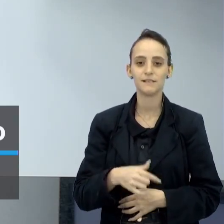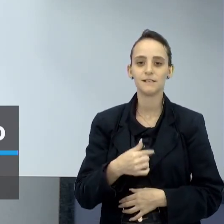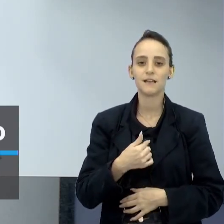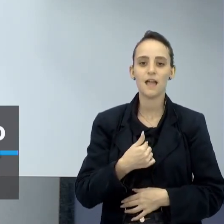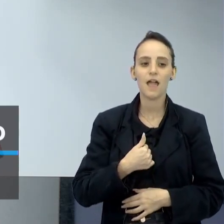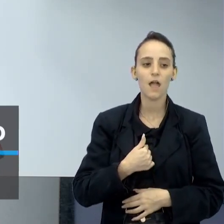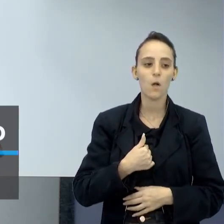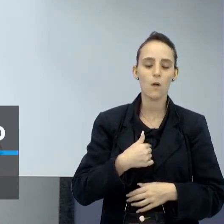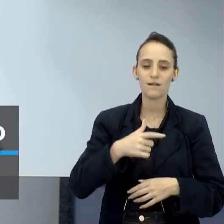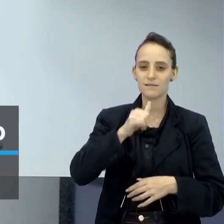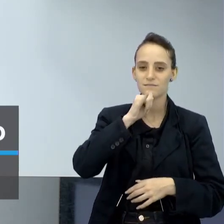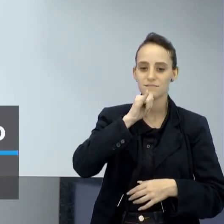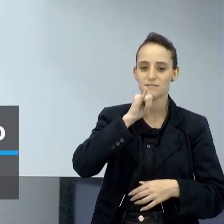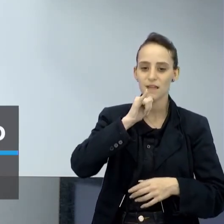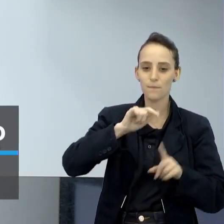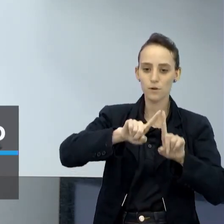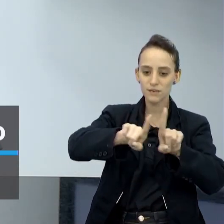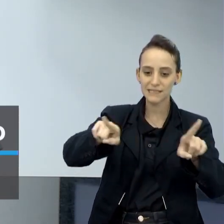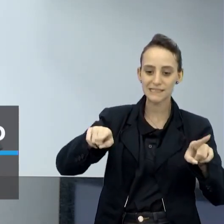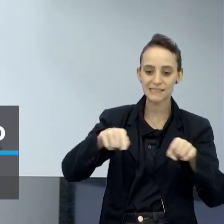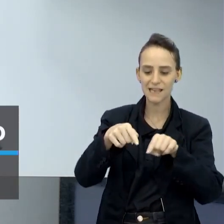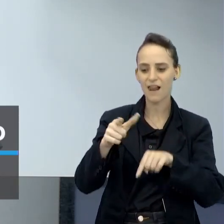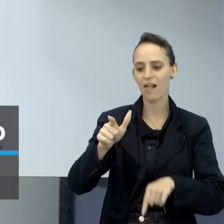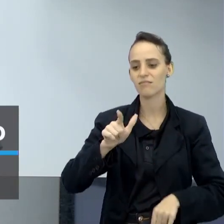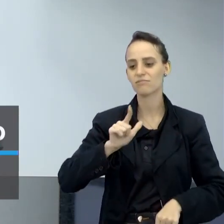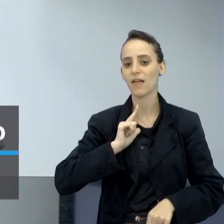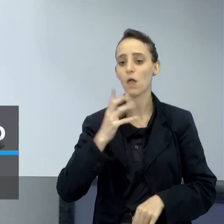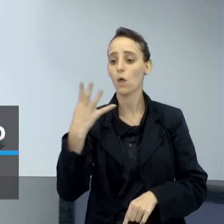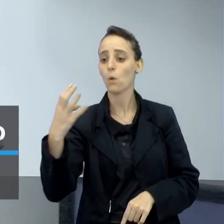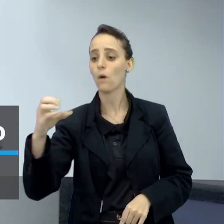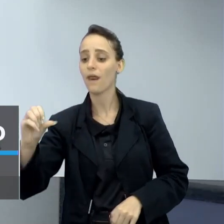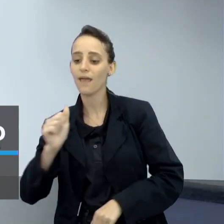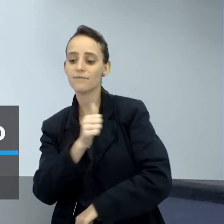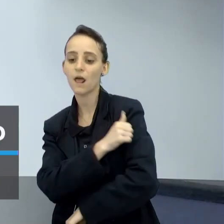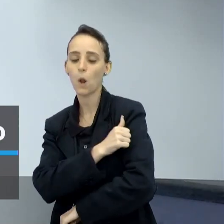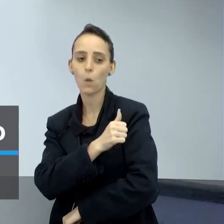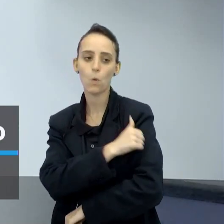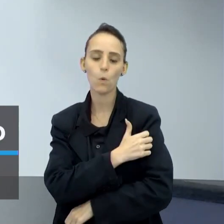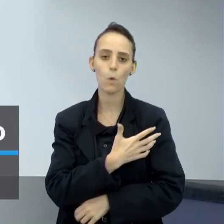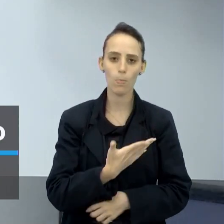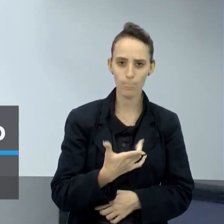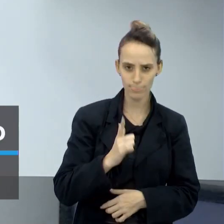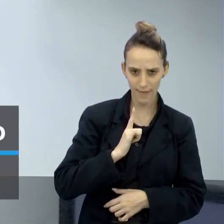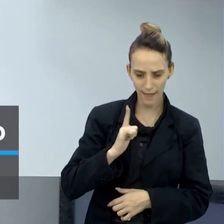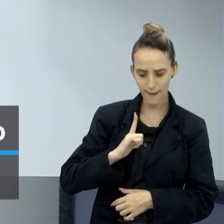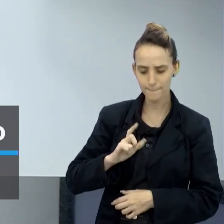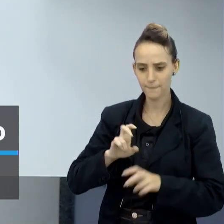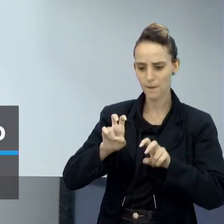de uma turma, né, de 30, 40 estudantes, e essa temática ela ser